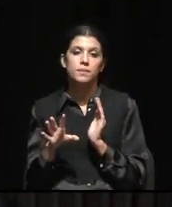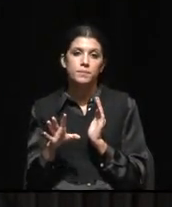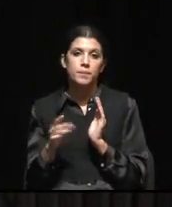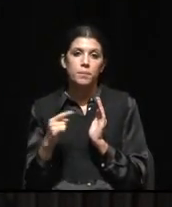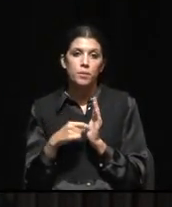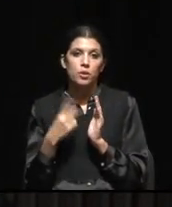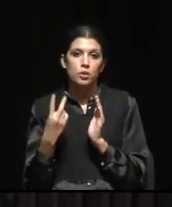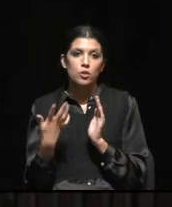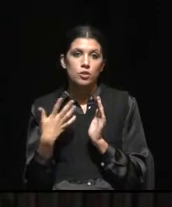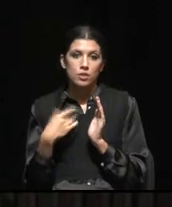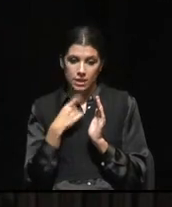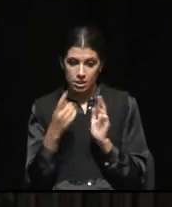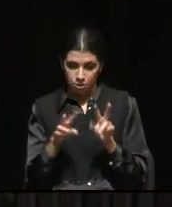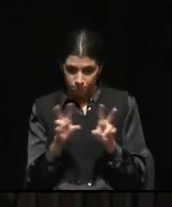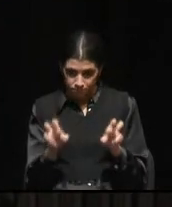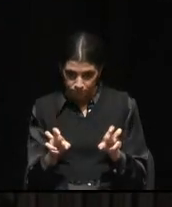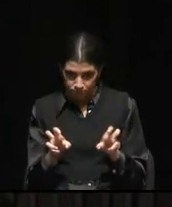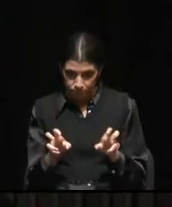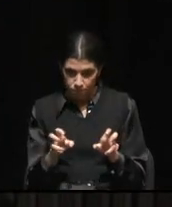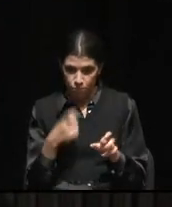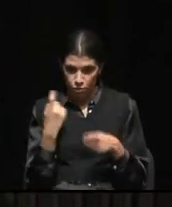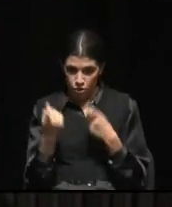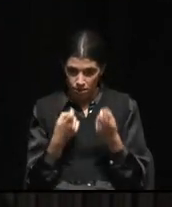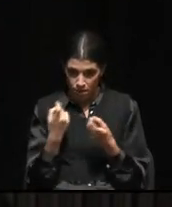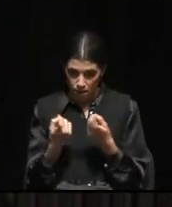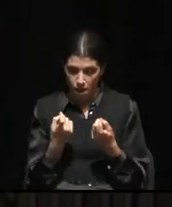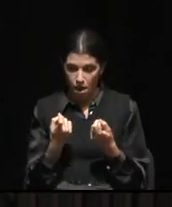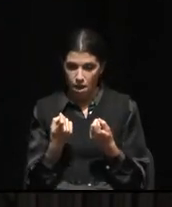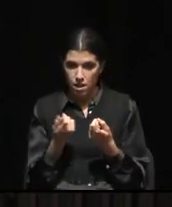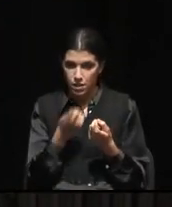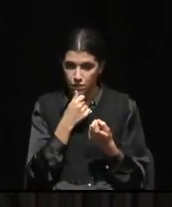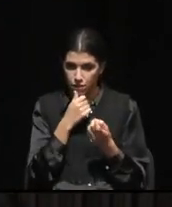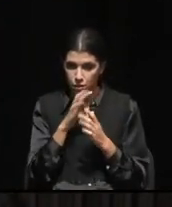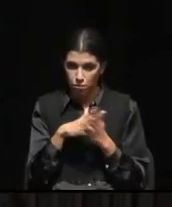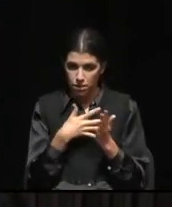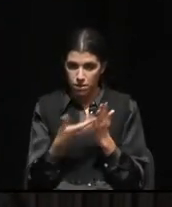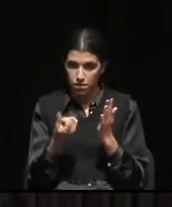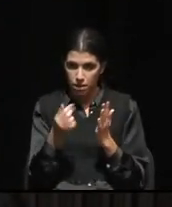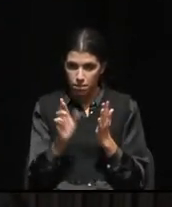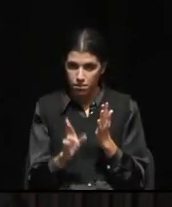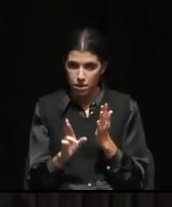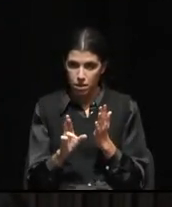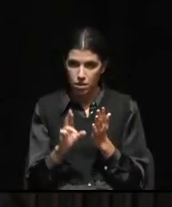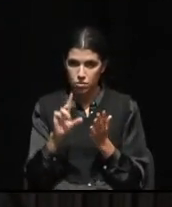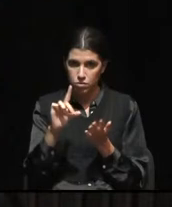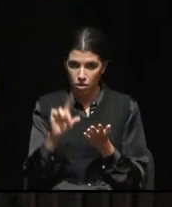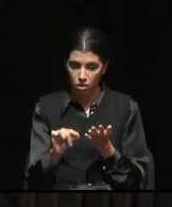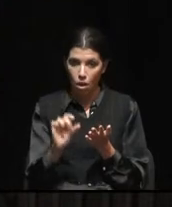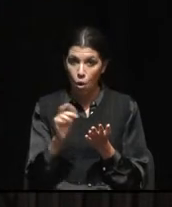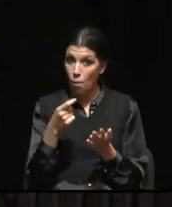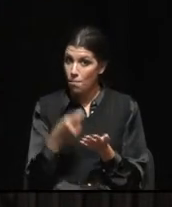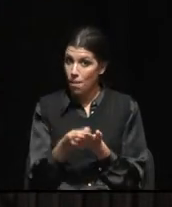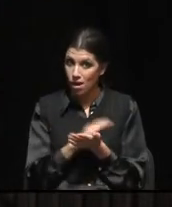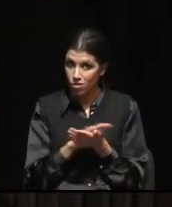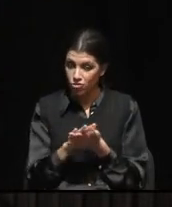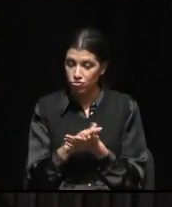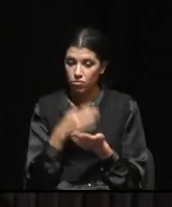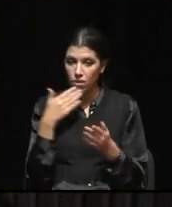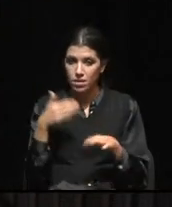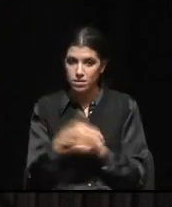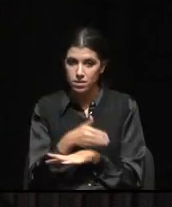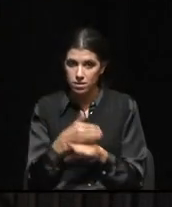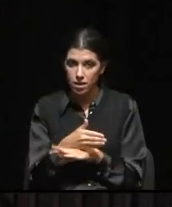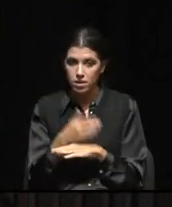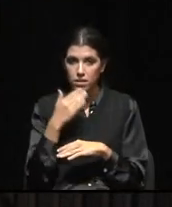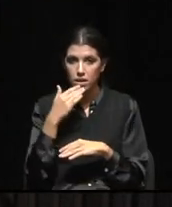no ponto dois diz assim ponderar definir uma tabela de preços reduzidos ou de gratuitidade dos acessos a